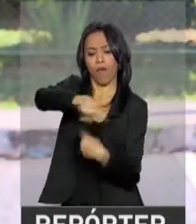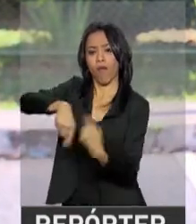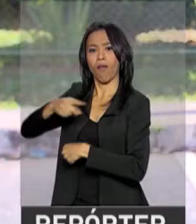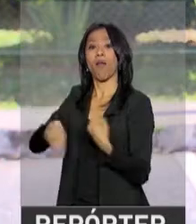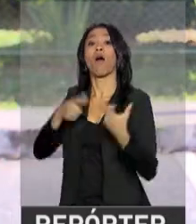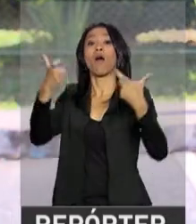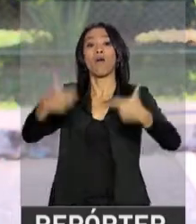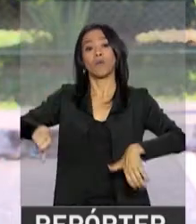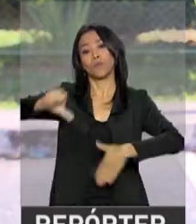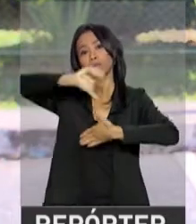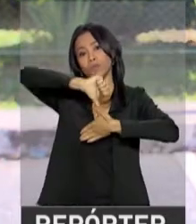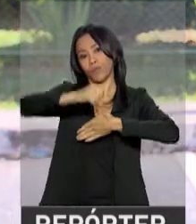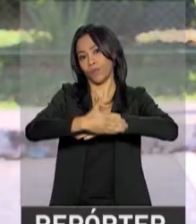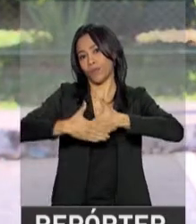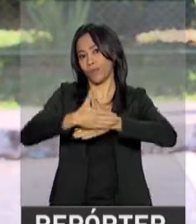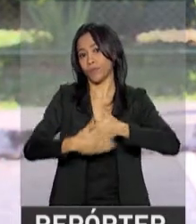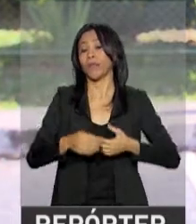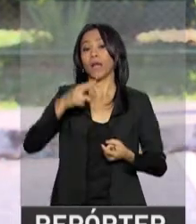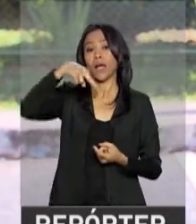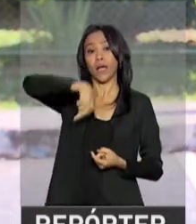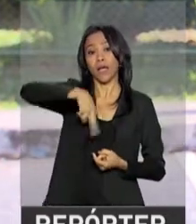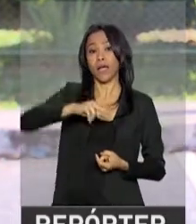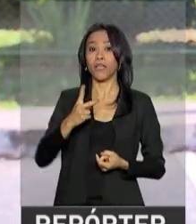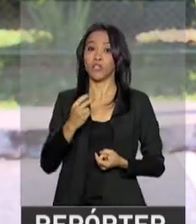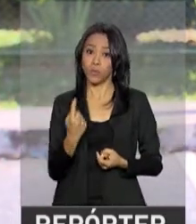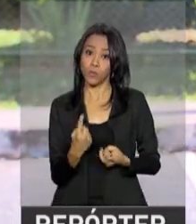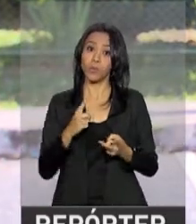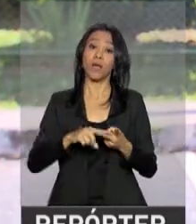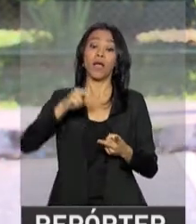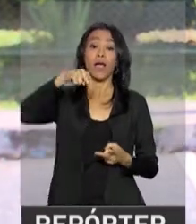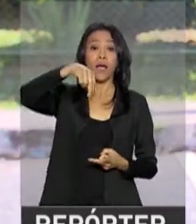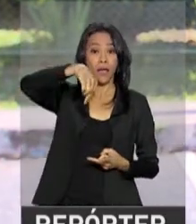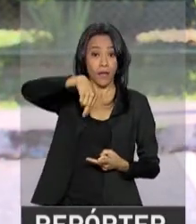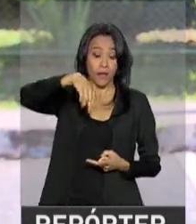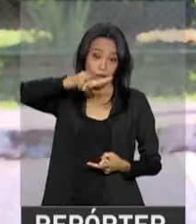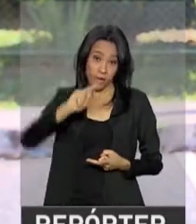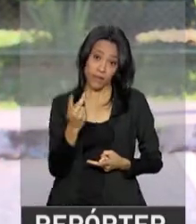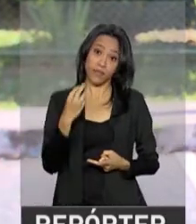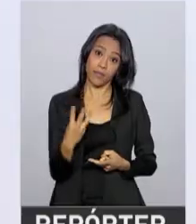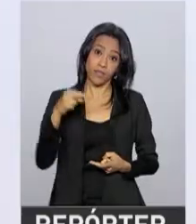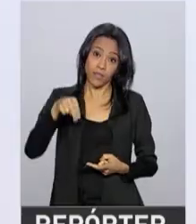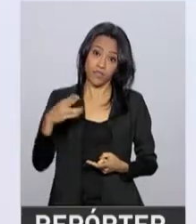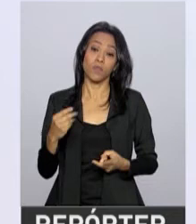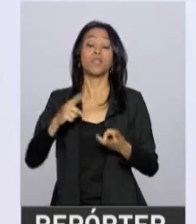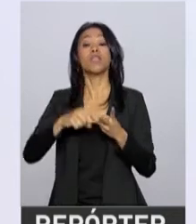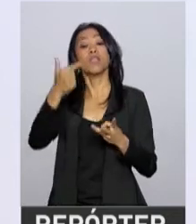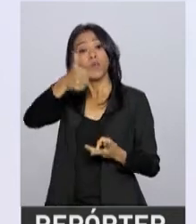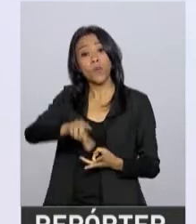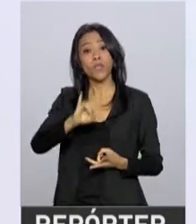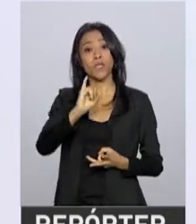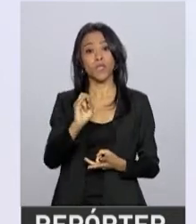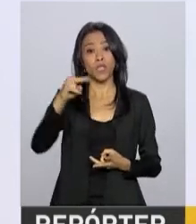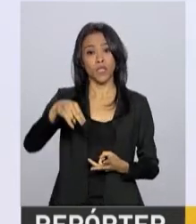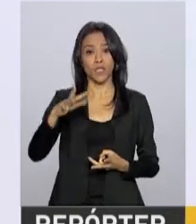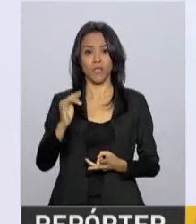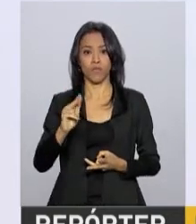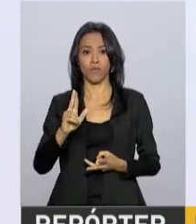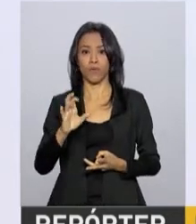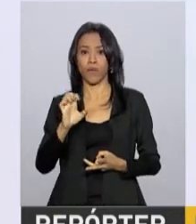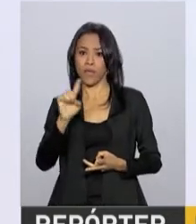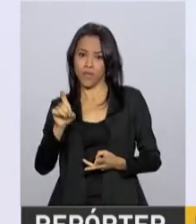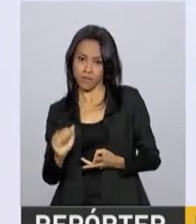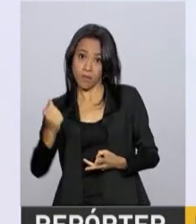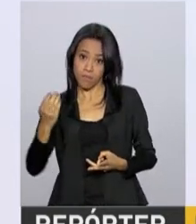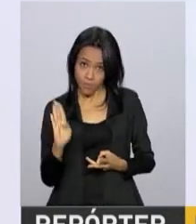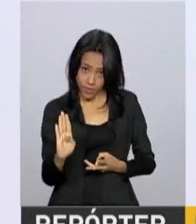no último ano o h1n1 o h3n2 eo influenza b a vacina é extremamente segura tem 99 por